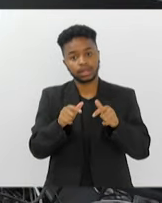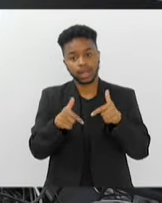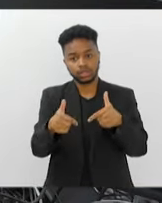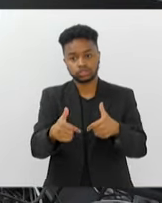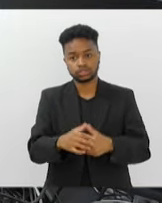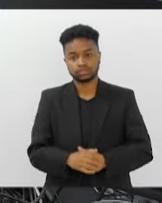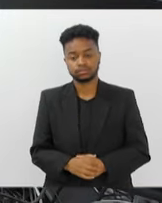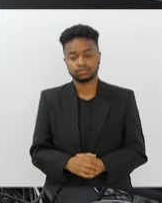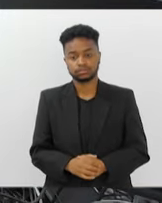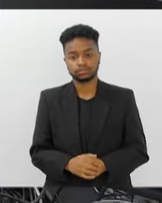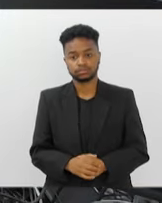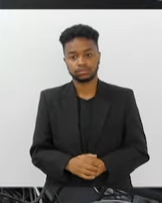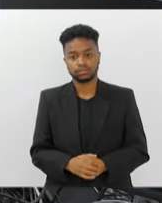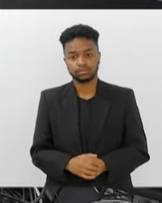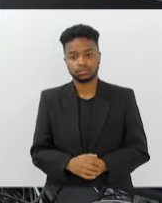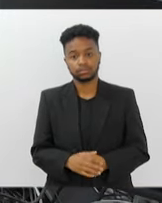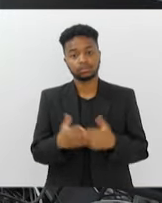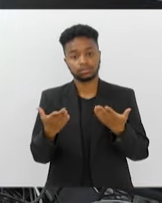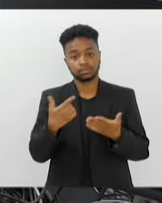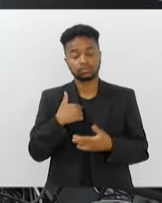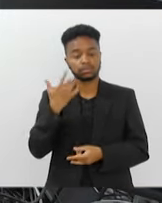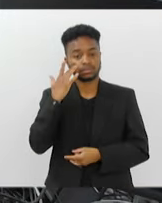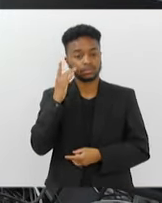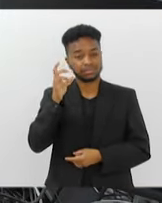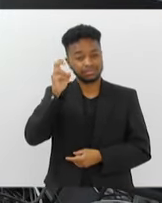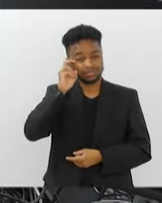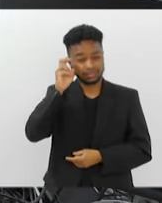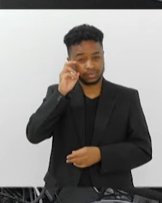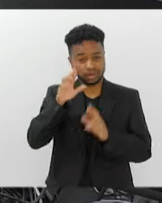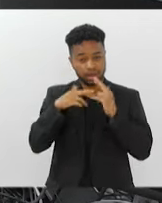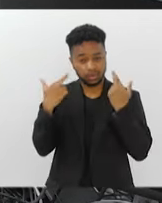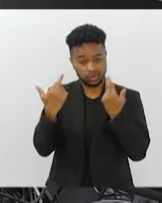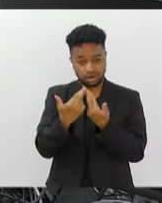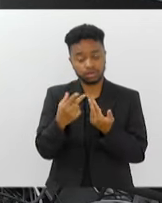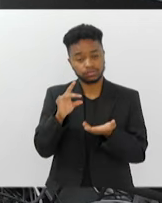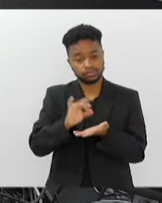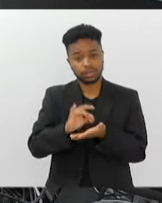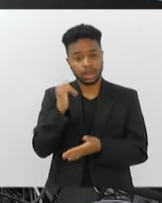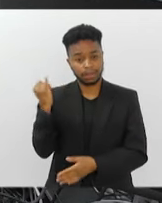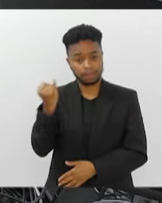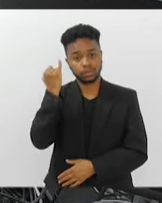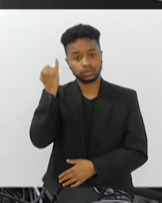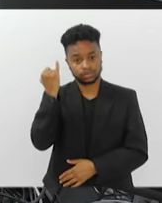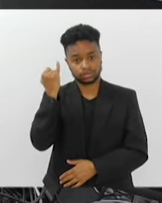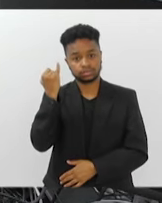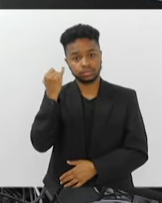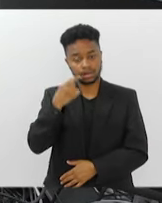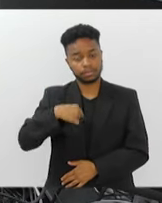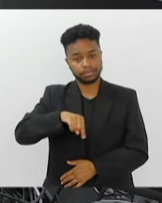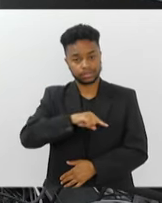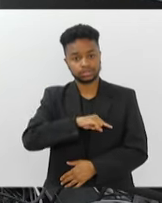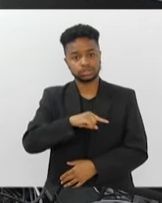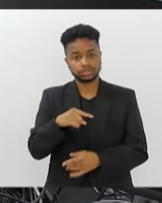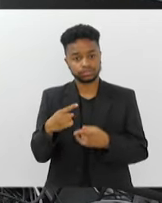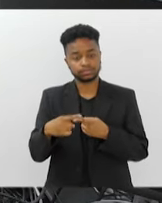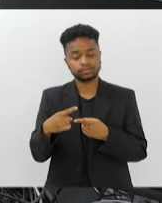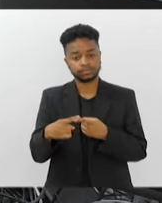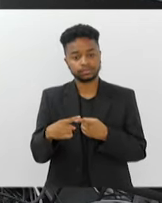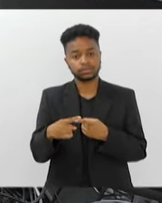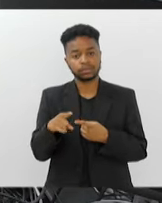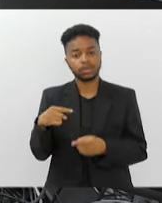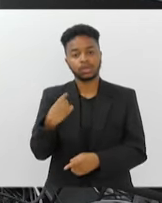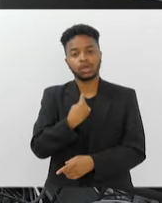agir eu acho que essa sessão de quinta-feira vai ser muito importante pra gente de uma vez por